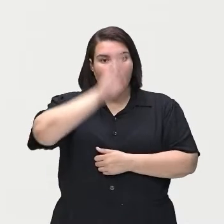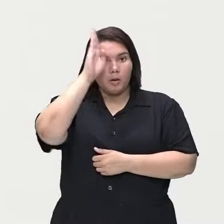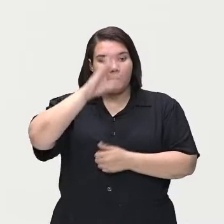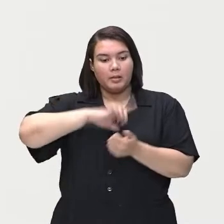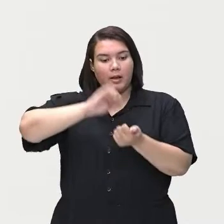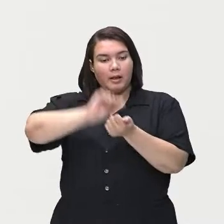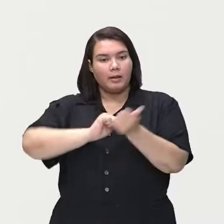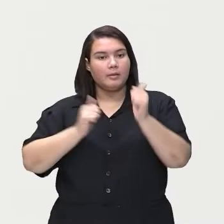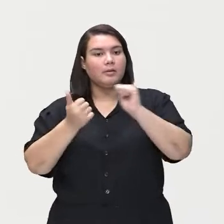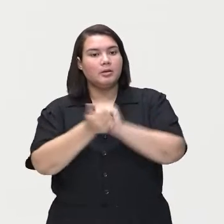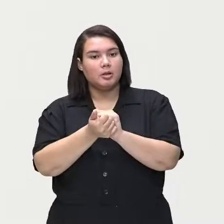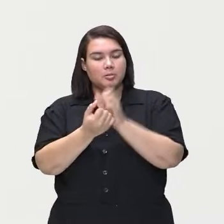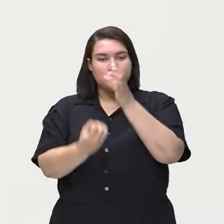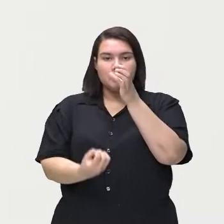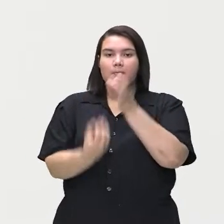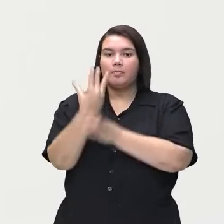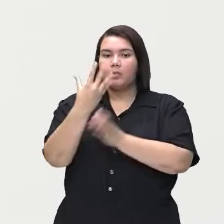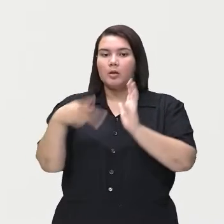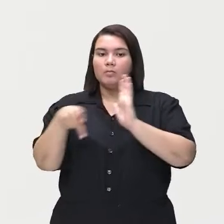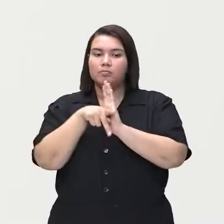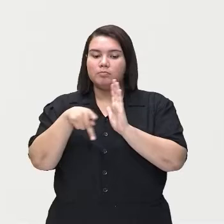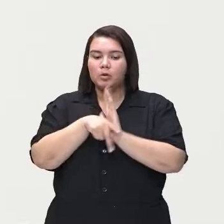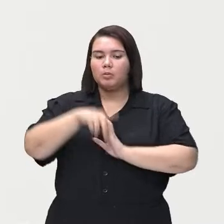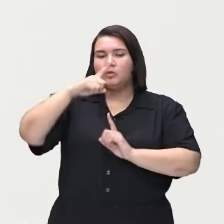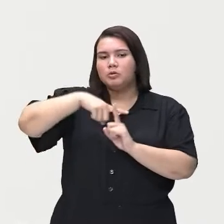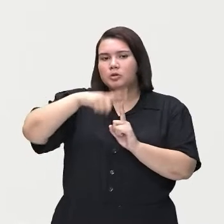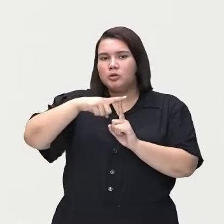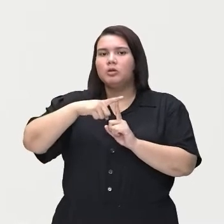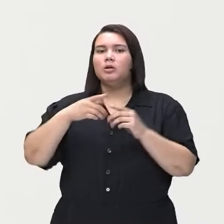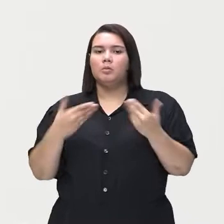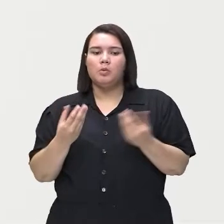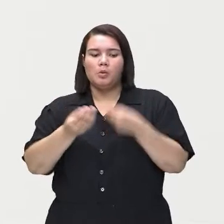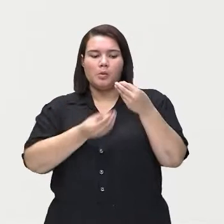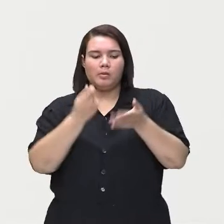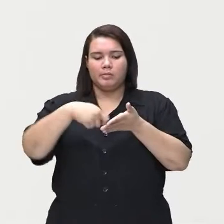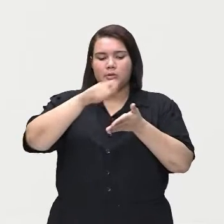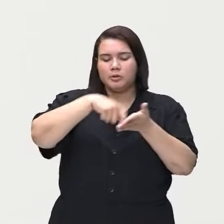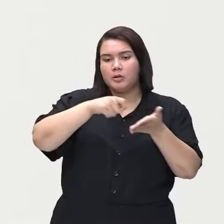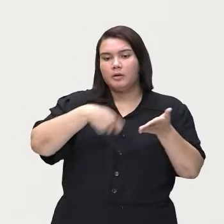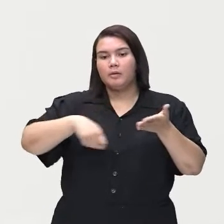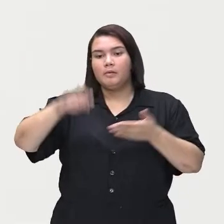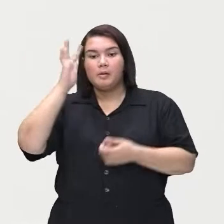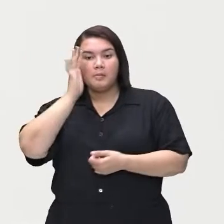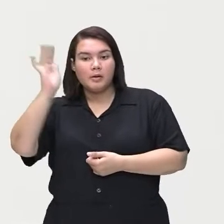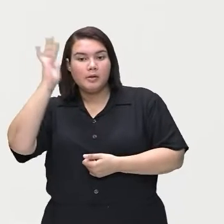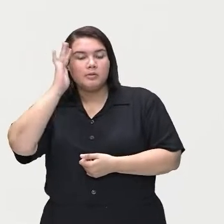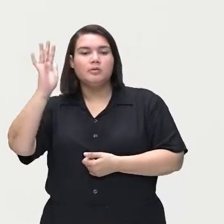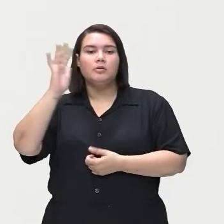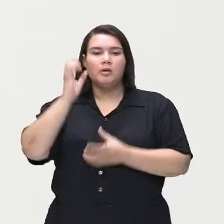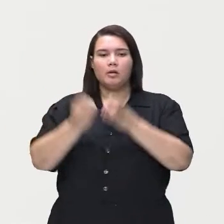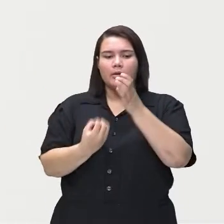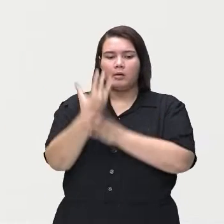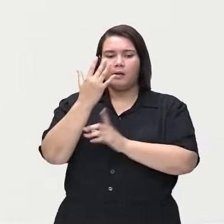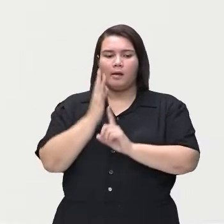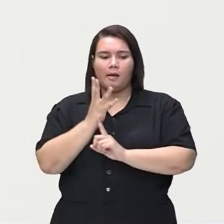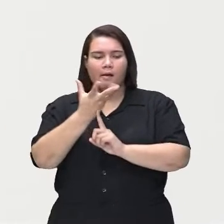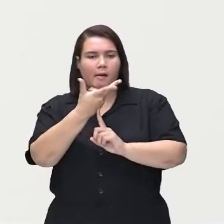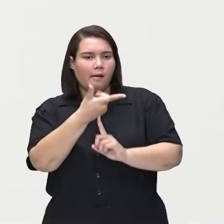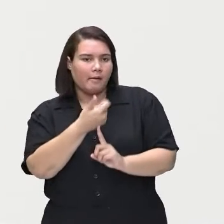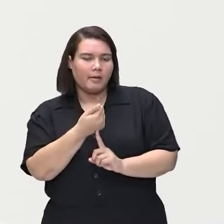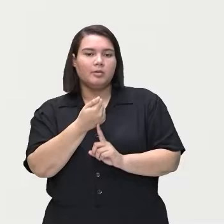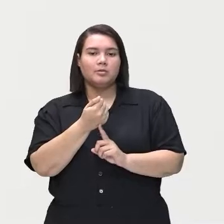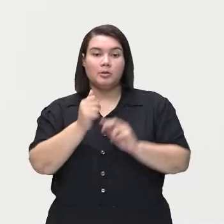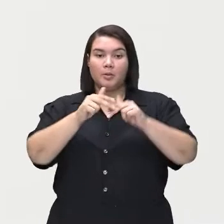adaptando e criando o próprio estilo de escrever, de pensar, de produzir as suas artes. Por isso que